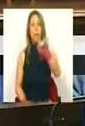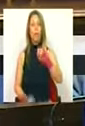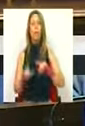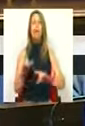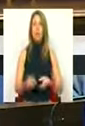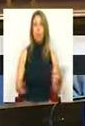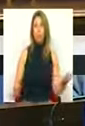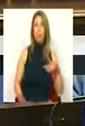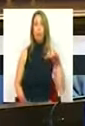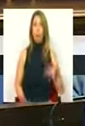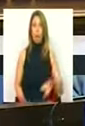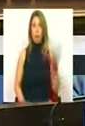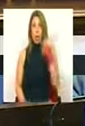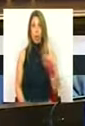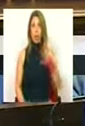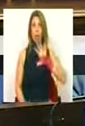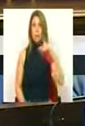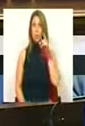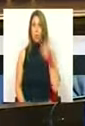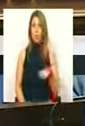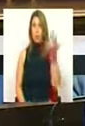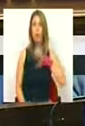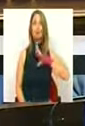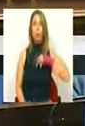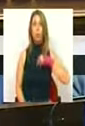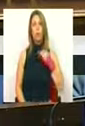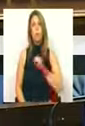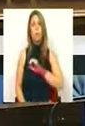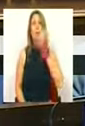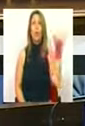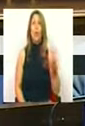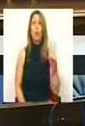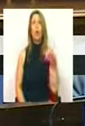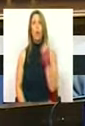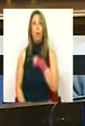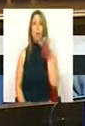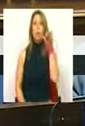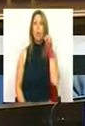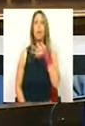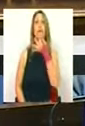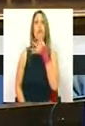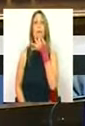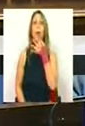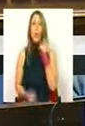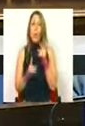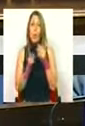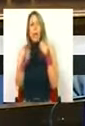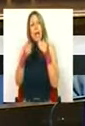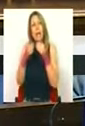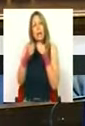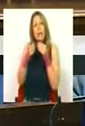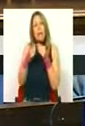mais seguro do mundo. Claro que é. Como sempre foi, aliás, nós sempre falámos deste cantinho à beira-mar plantado, como sendo um país